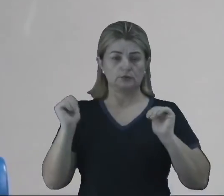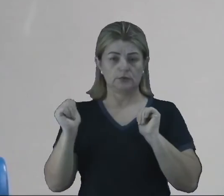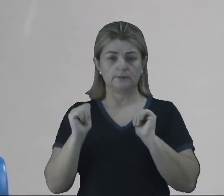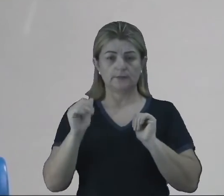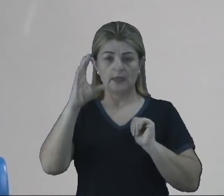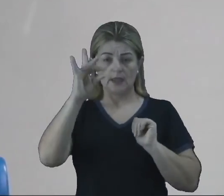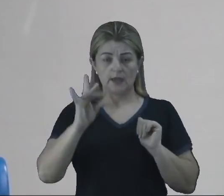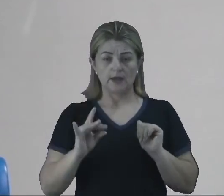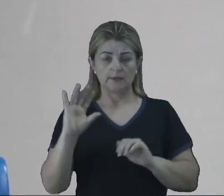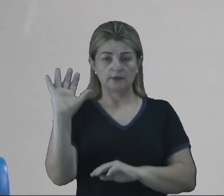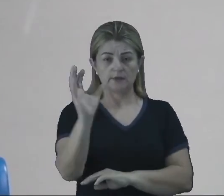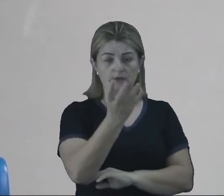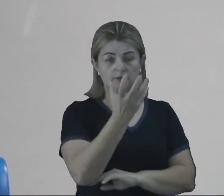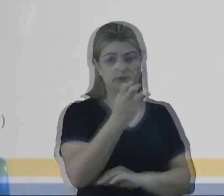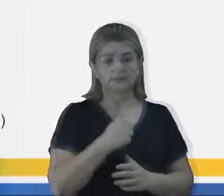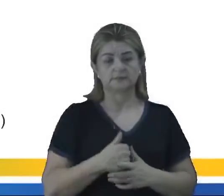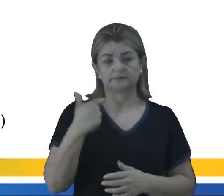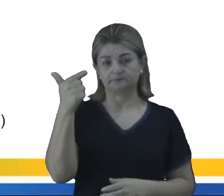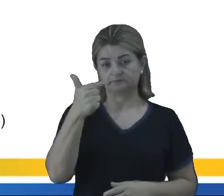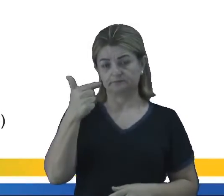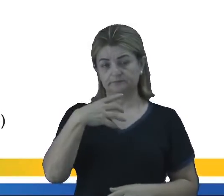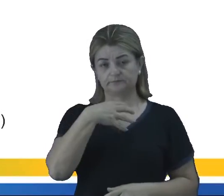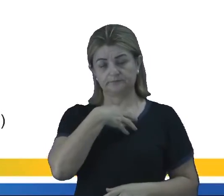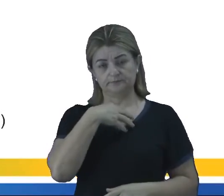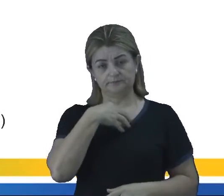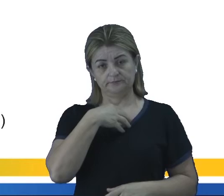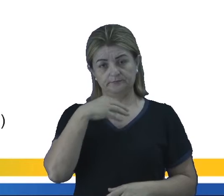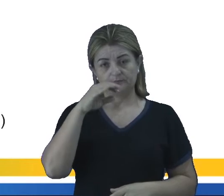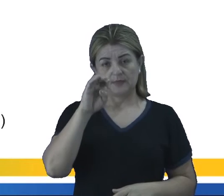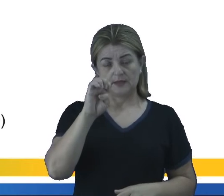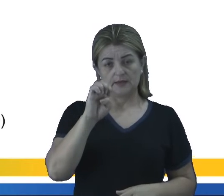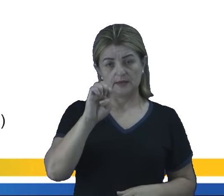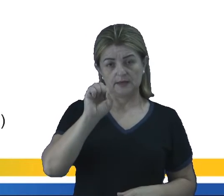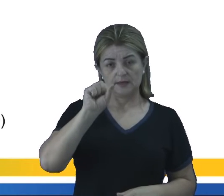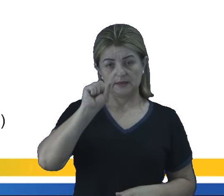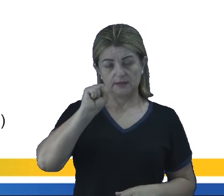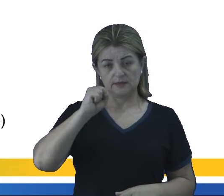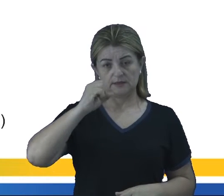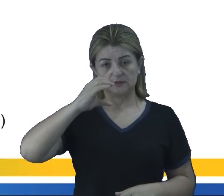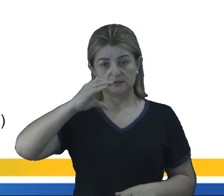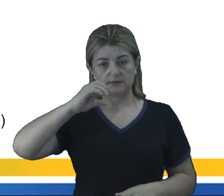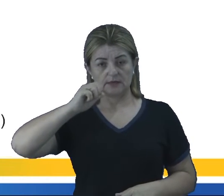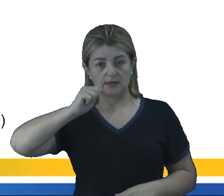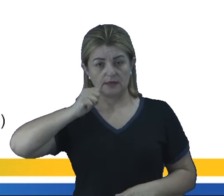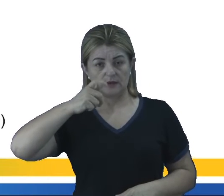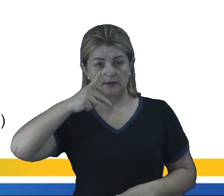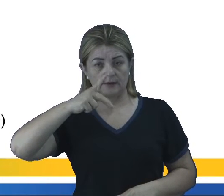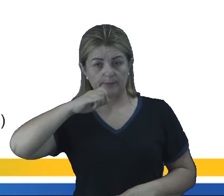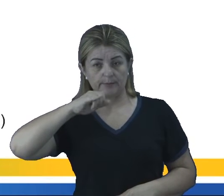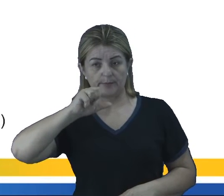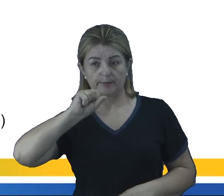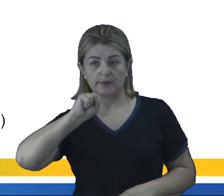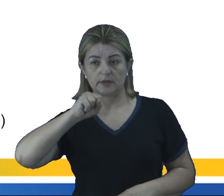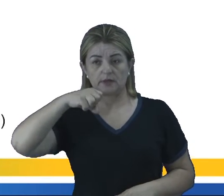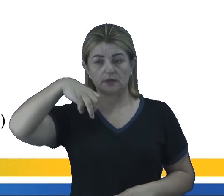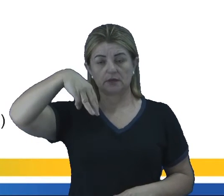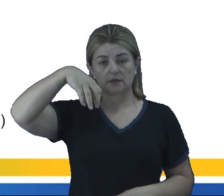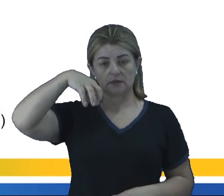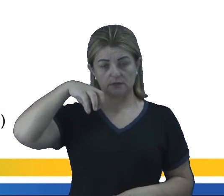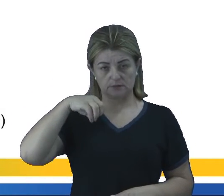A Declaração da Independência. Quando nós temos oficialmente a Declaração da Independência, nós